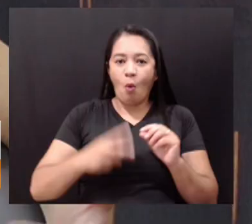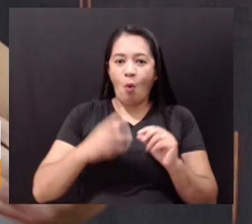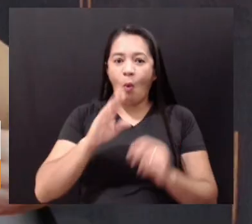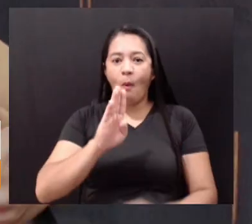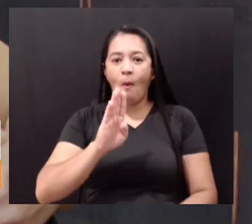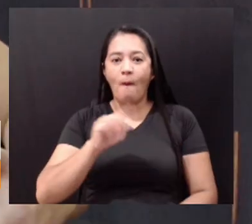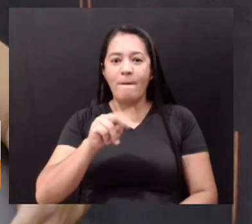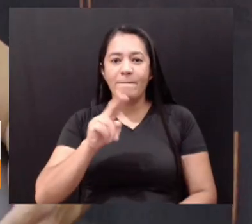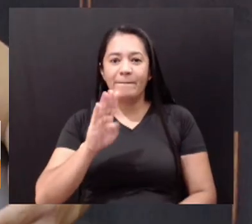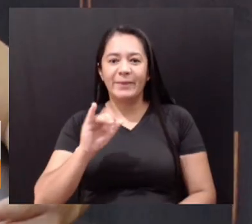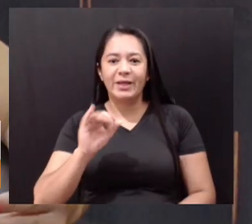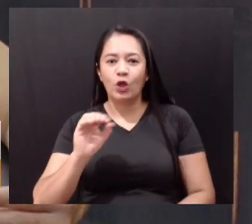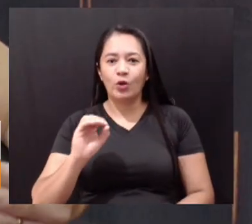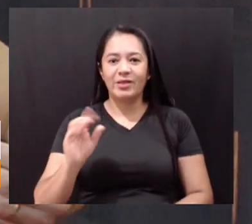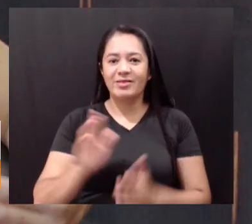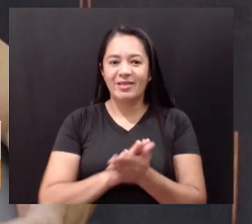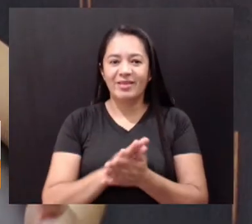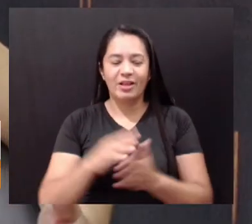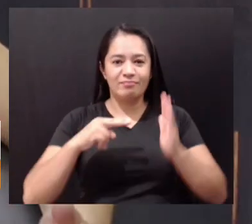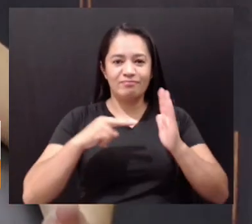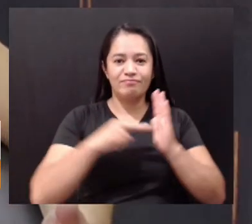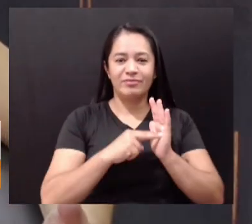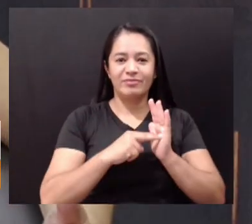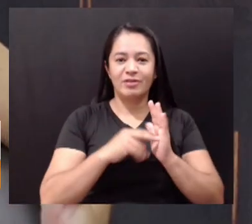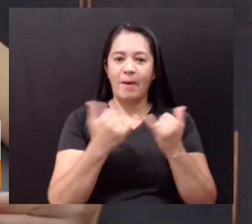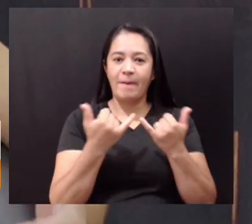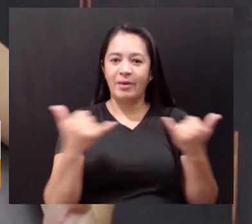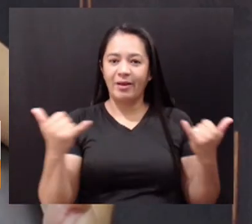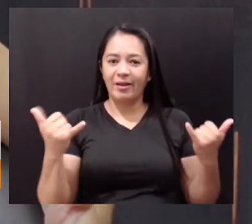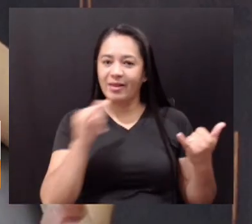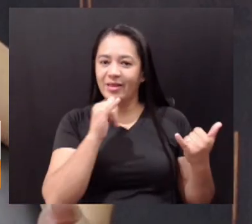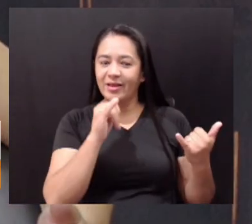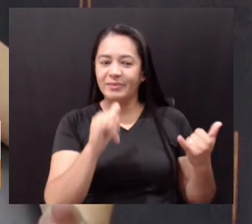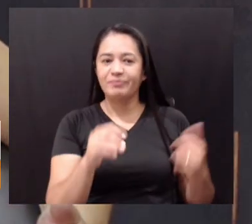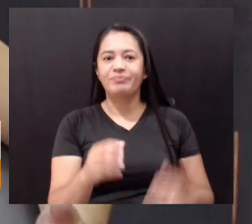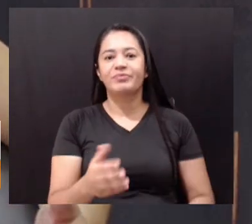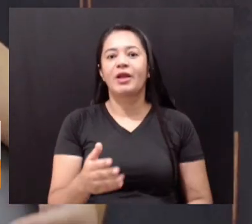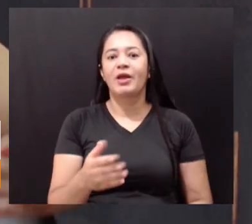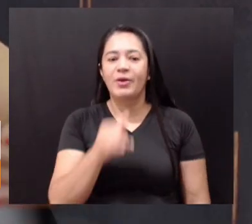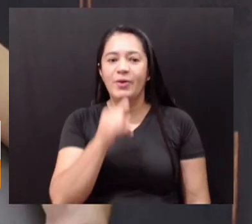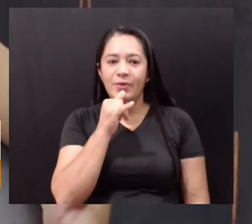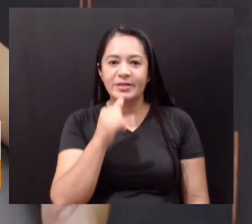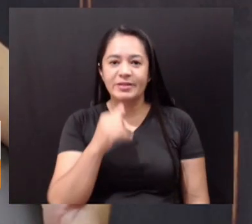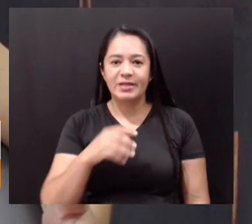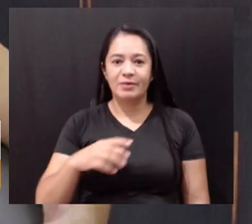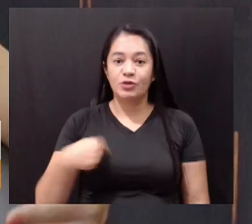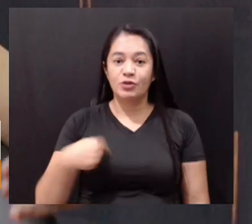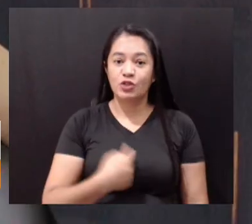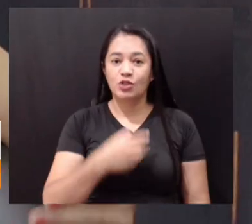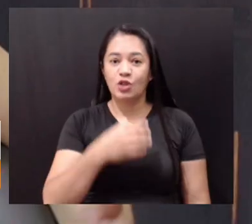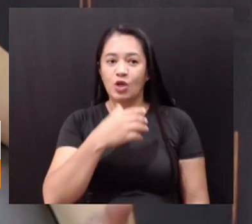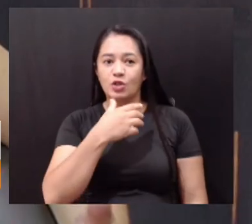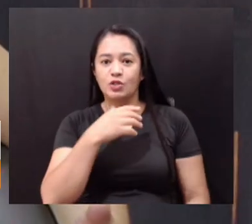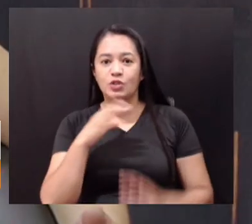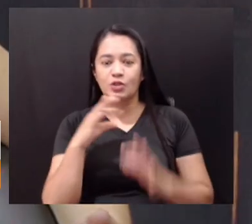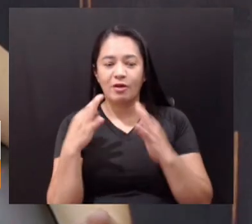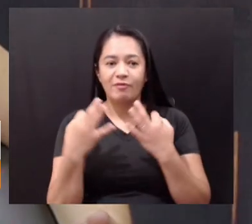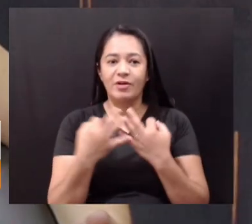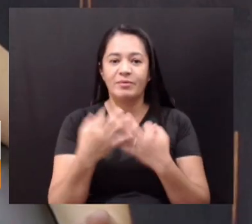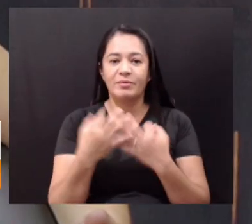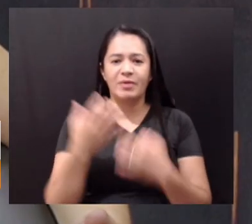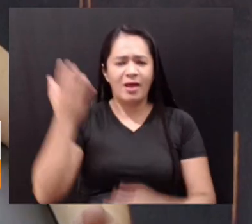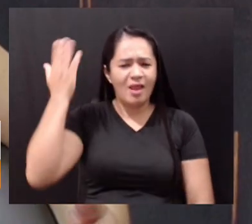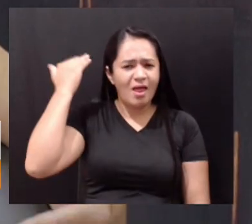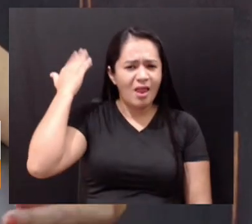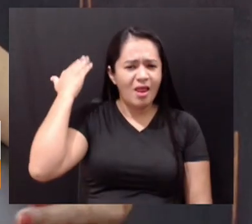dos nossos pais, né, você pega o baby boomers, que é primeiro, né, que foi o pessoal que nasceu a